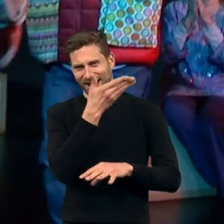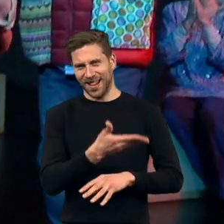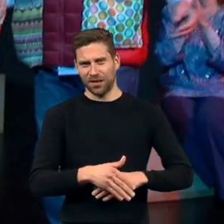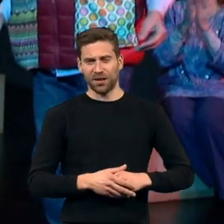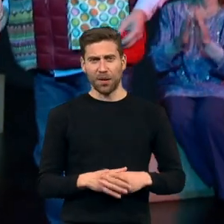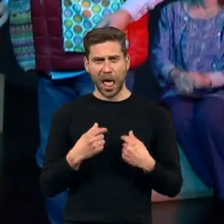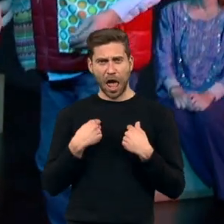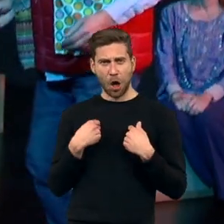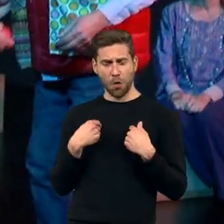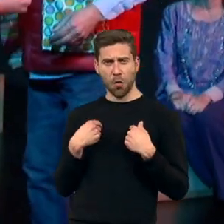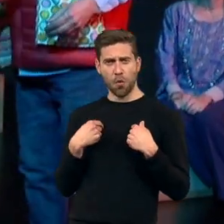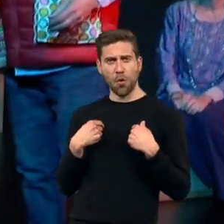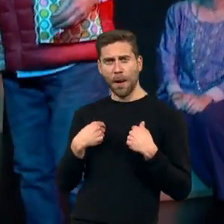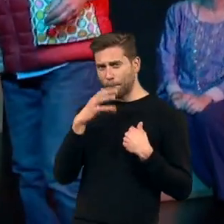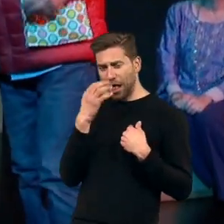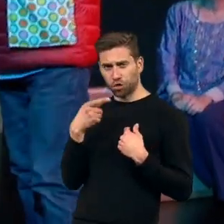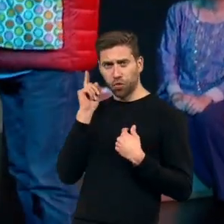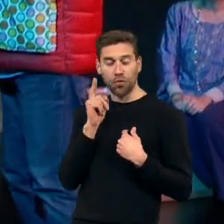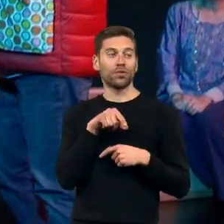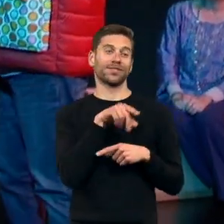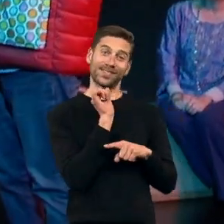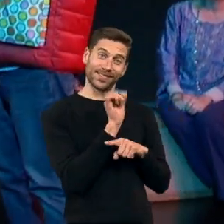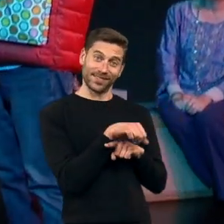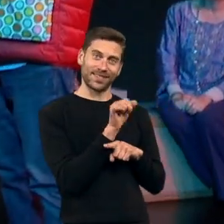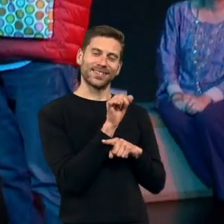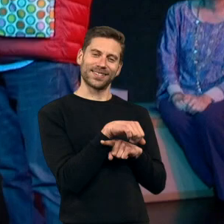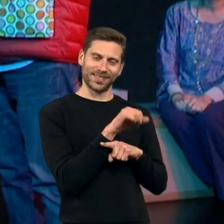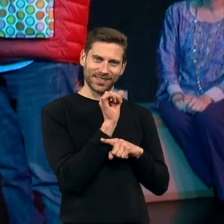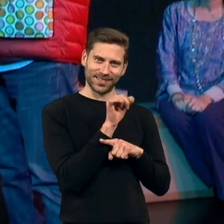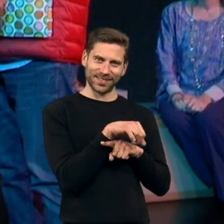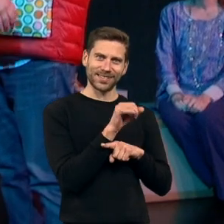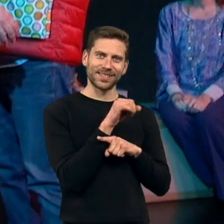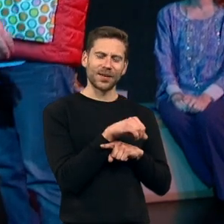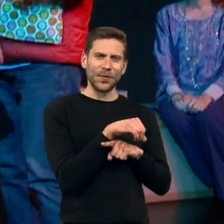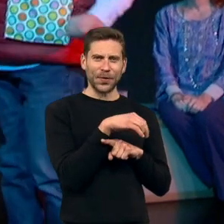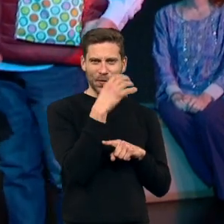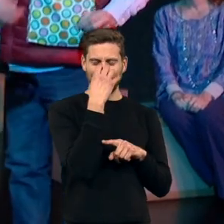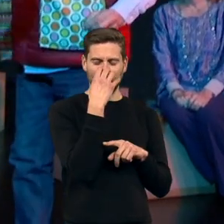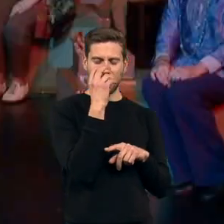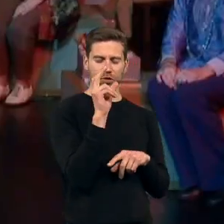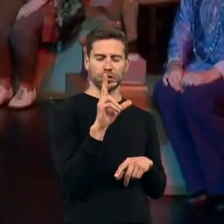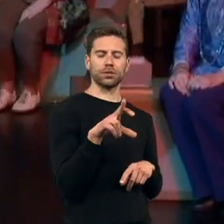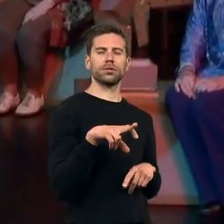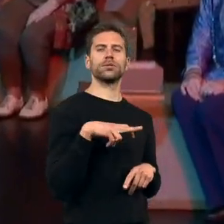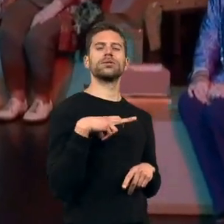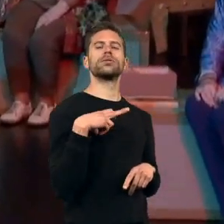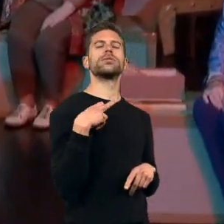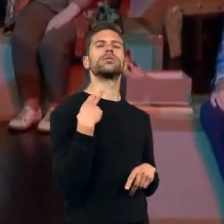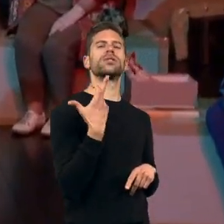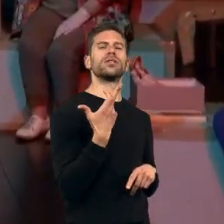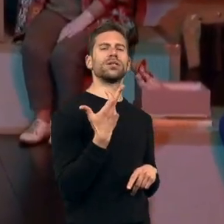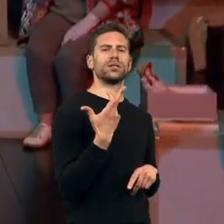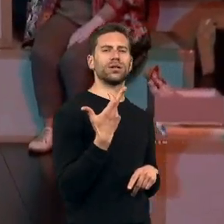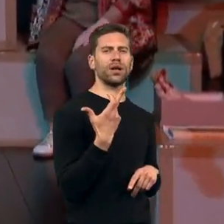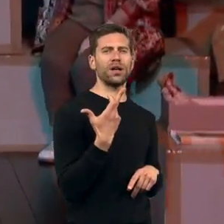Mas eu não sou o Butterfly! És o Butterfly, sim! E o palhaço rico! Eu do circo